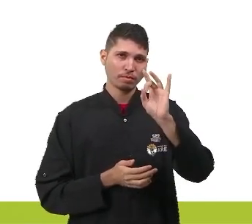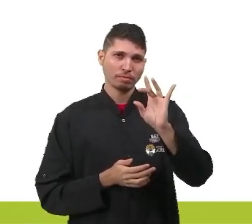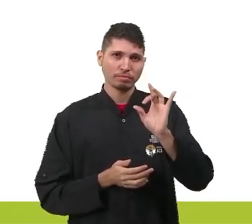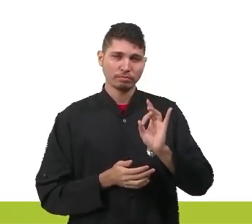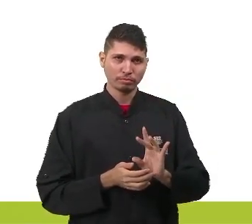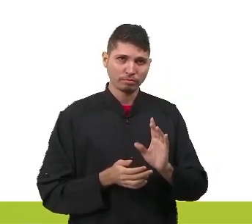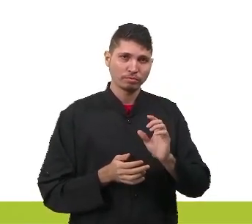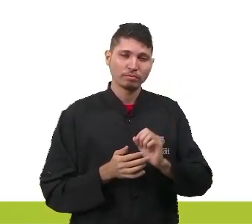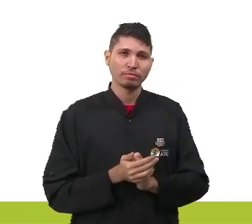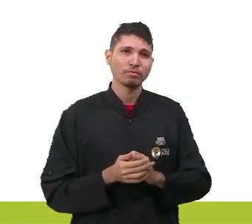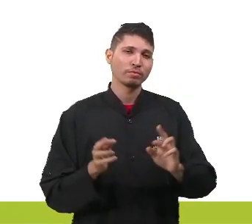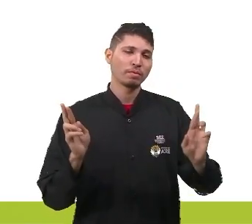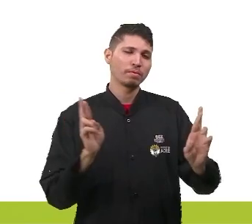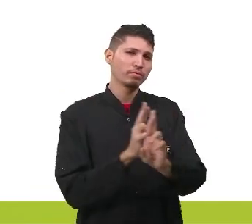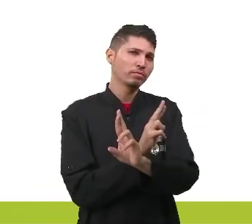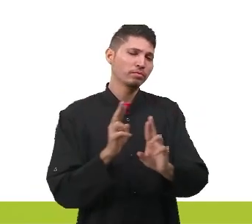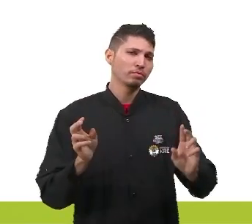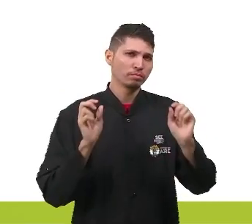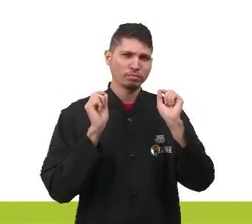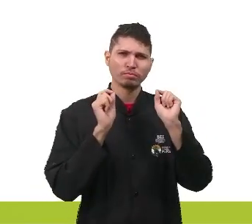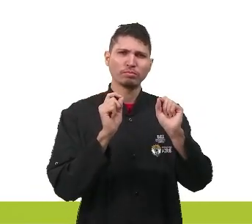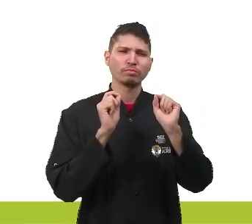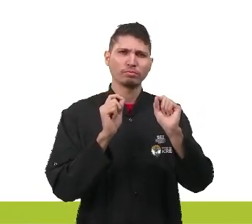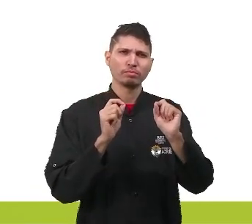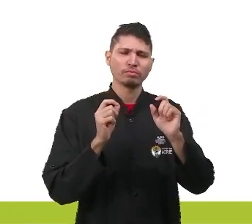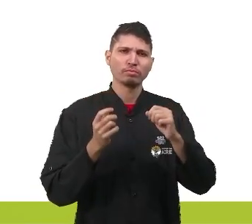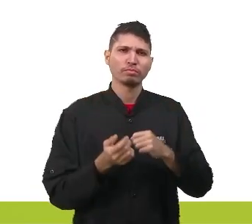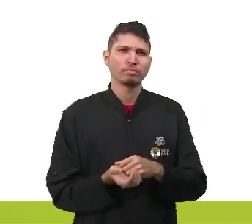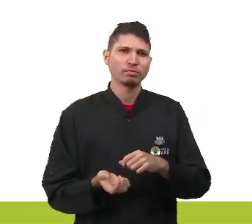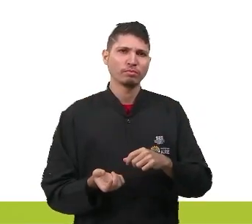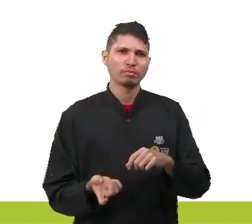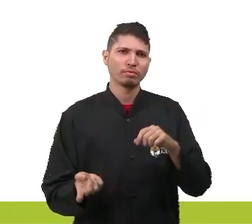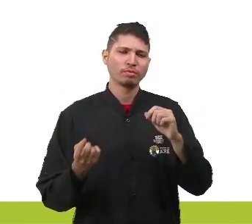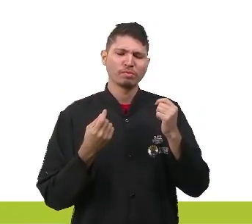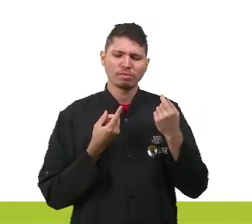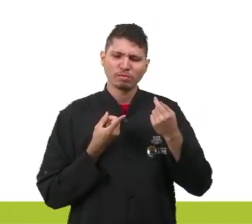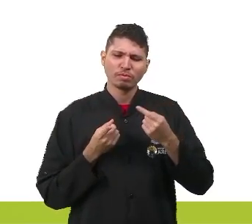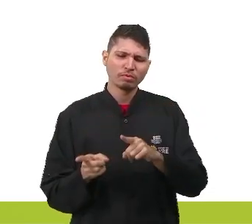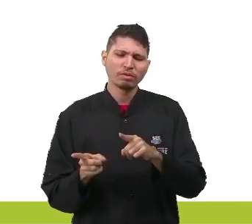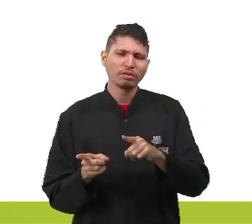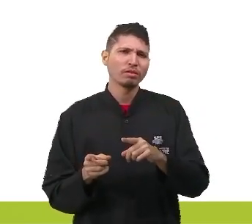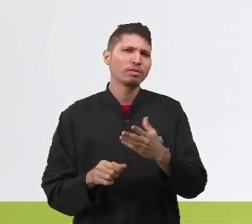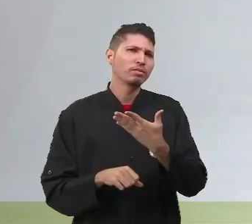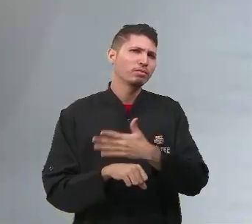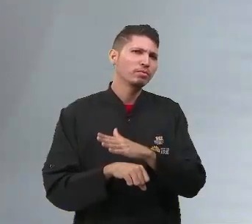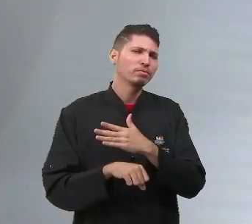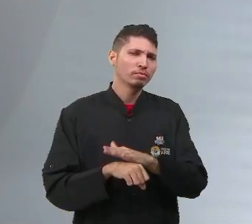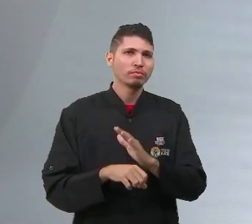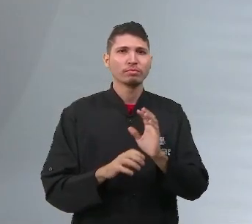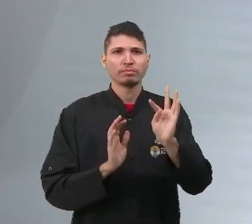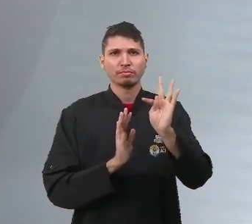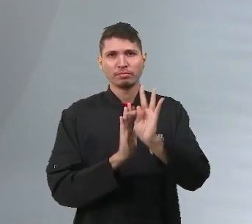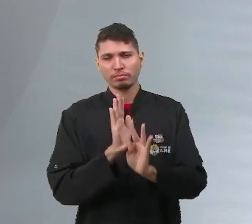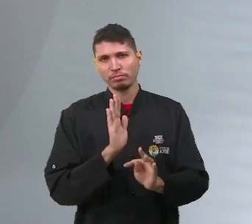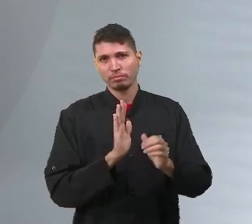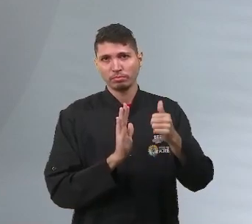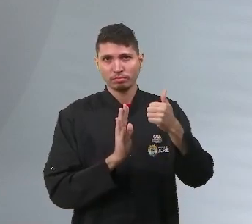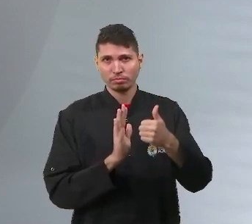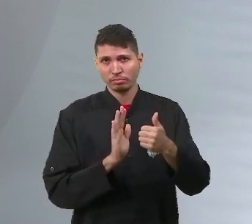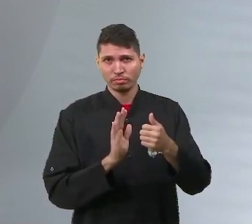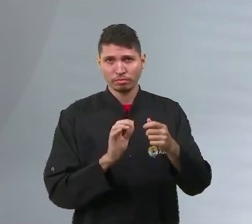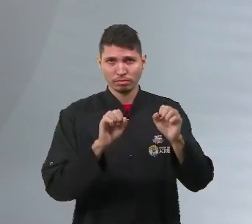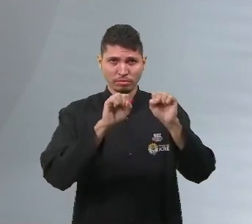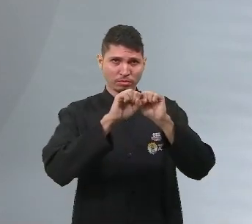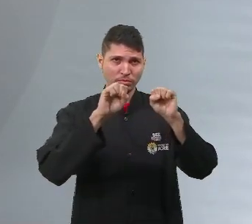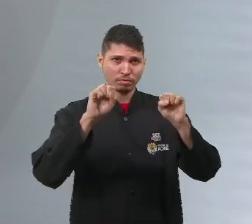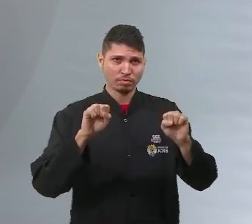confrontam-se respectivamente na oposição entre as práticas de... O texto 1, como vocês observaram, está falando do mercantilismo.